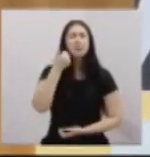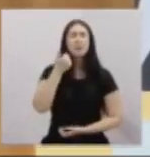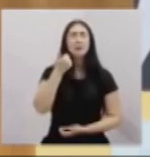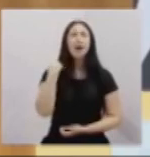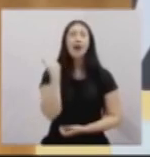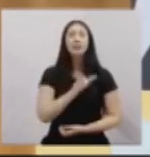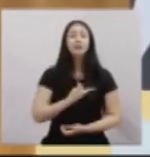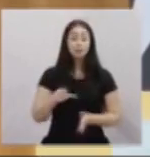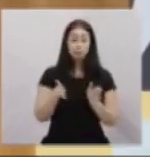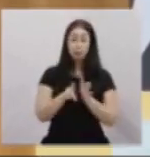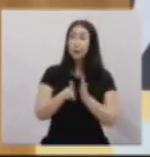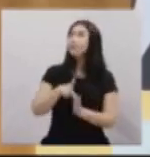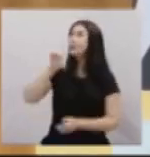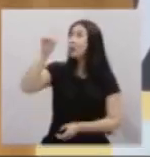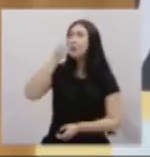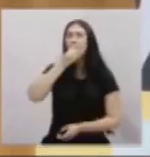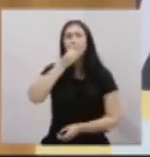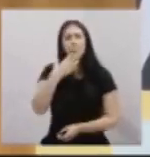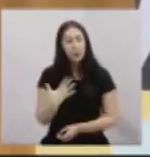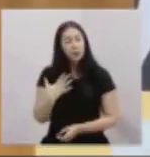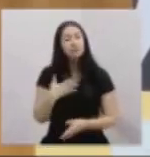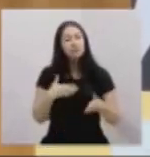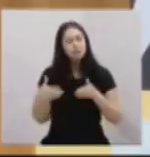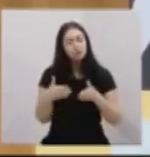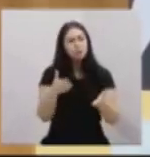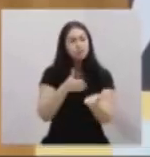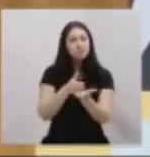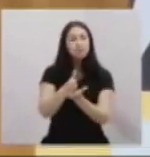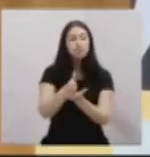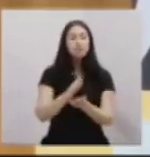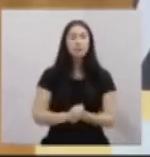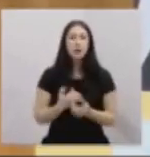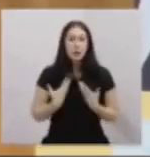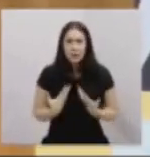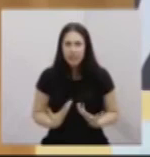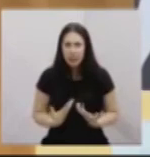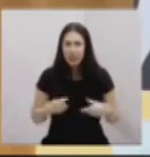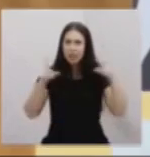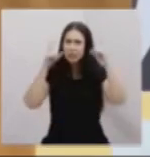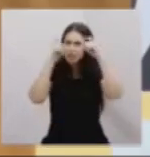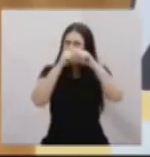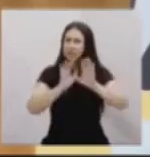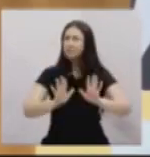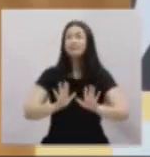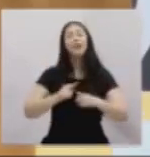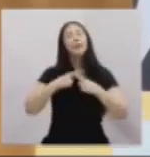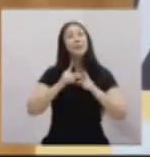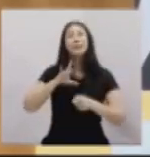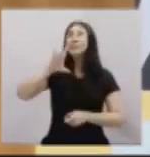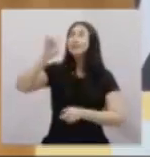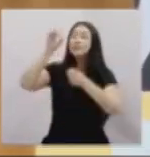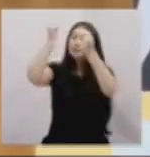de Deus. Vale a pena seguir o seu caminho. Não é um fardo, mas tudo é pela graça de